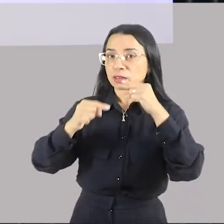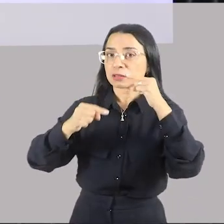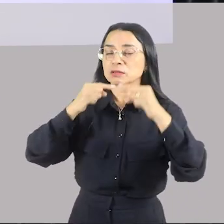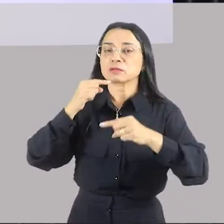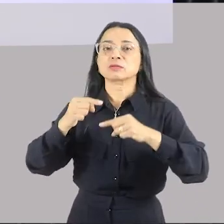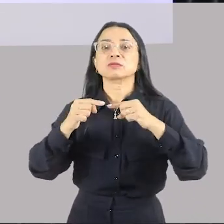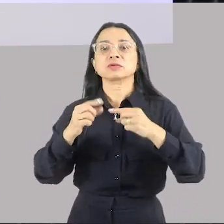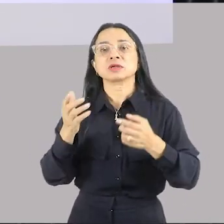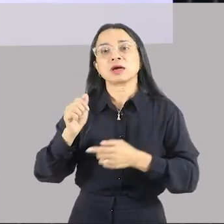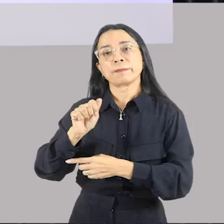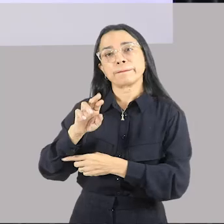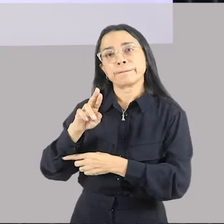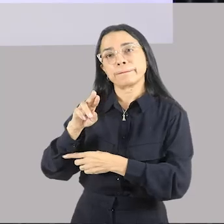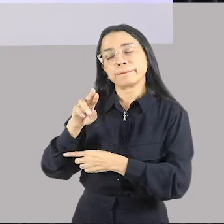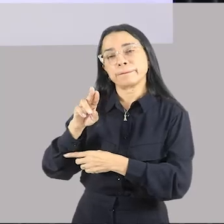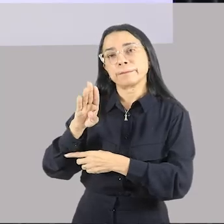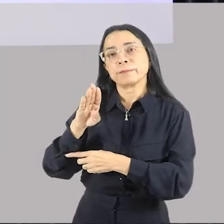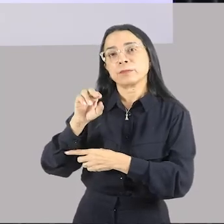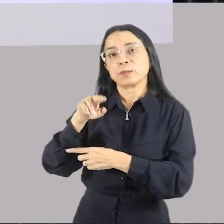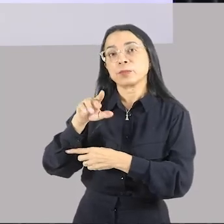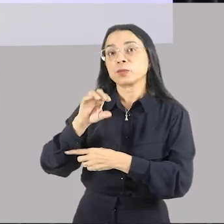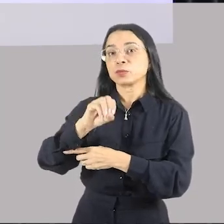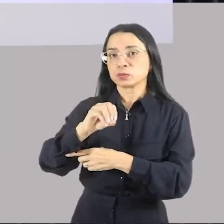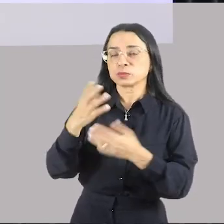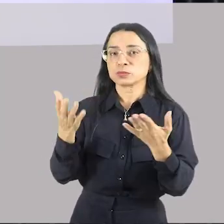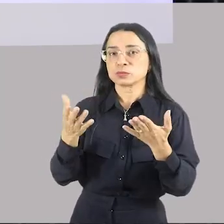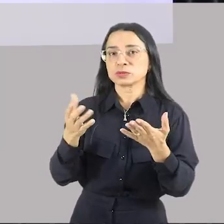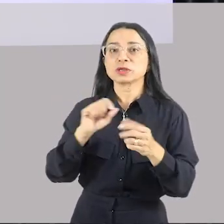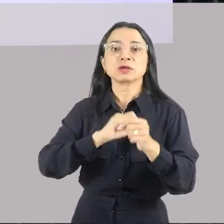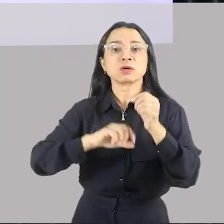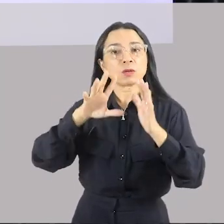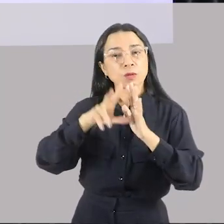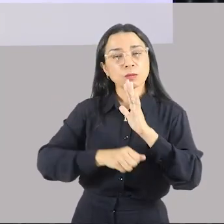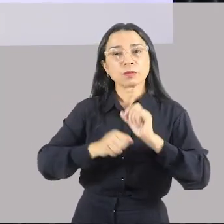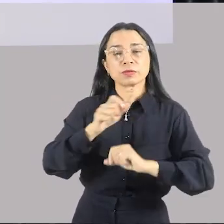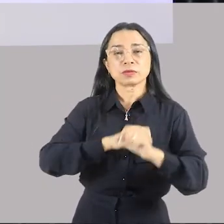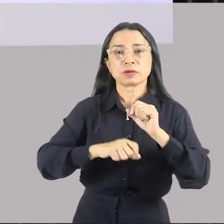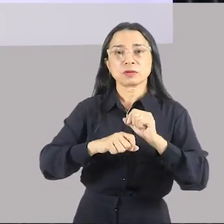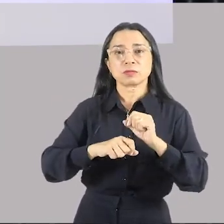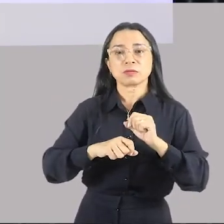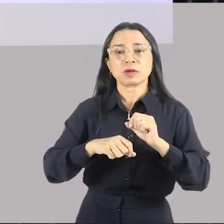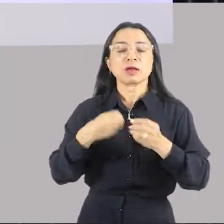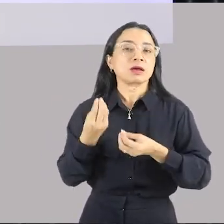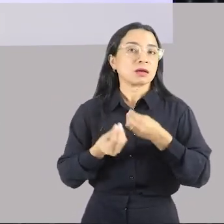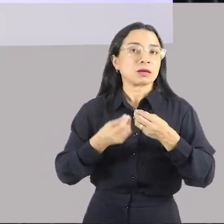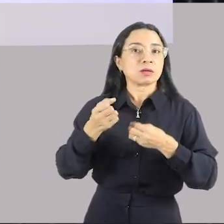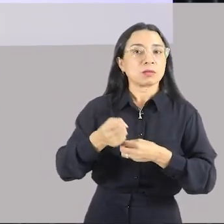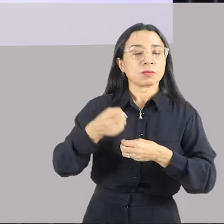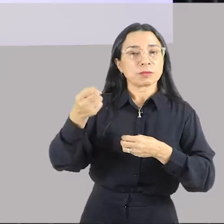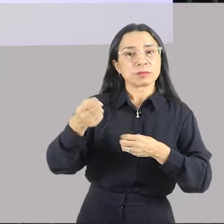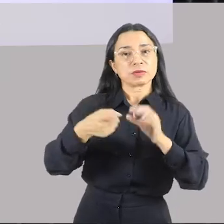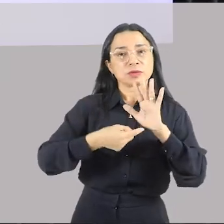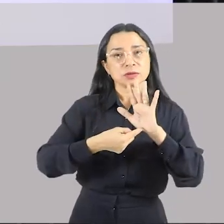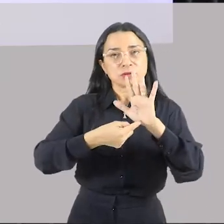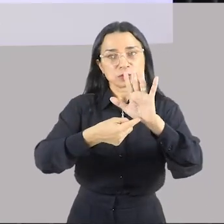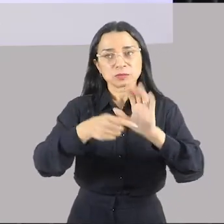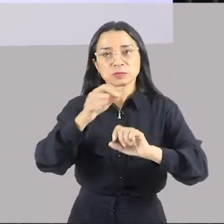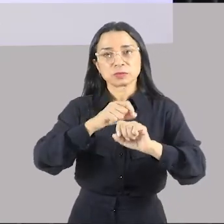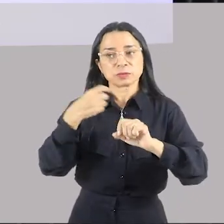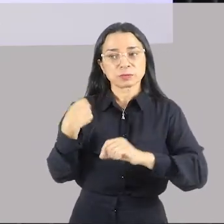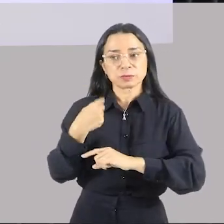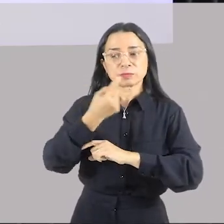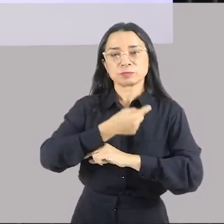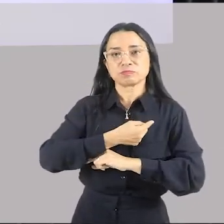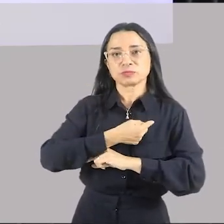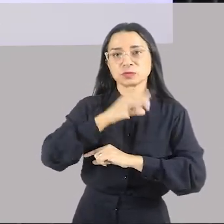casos de corrupção. Porque é uma forma da mídia expor para a gente, que é cidadão comum, aquilo que acontece ali nos meandros do poder,